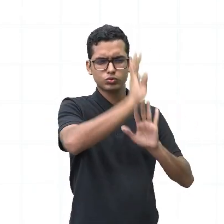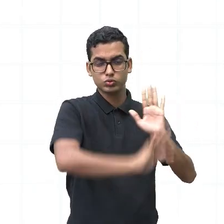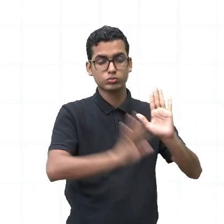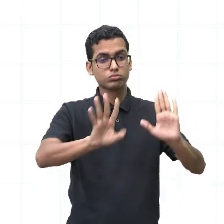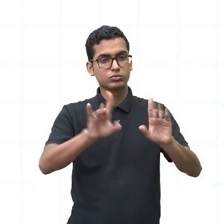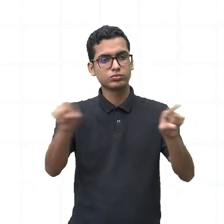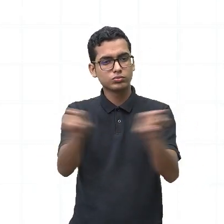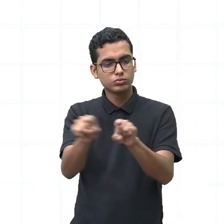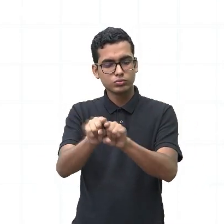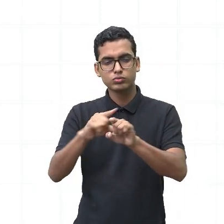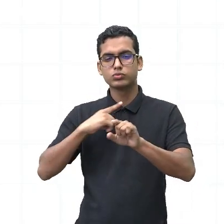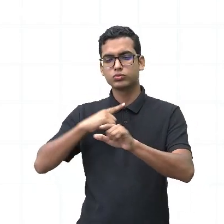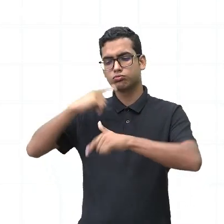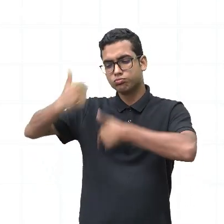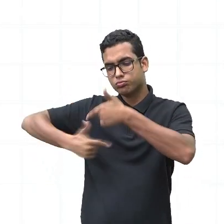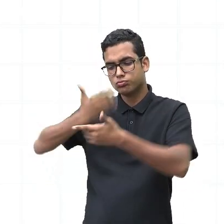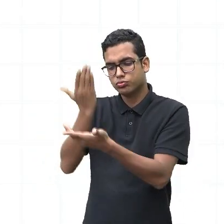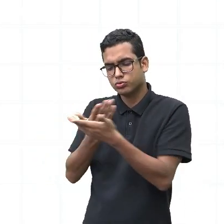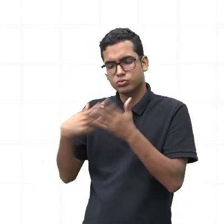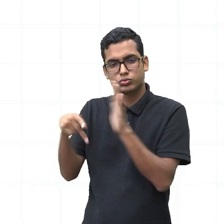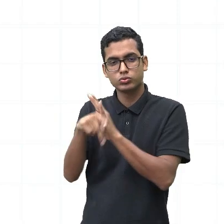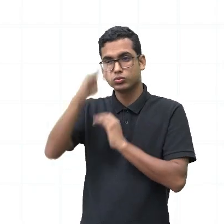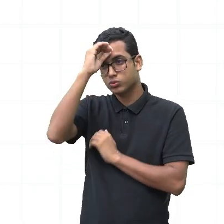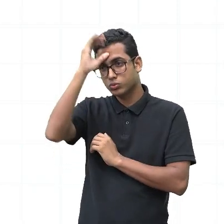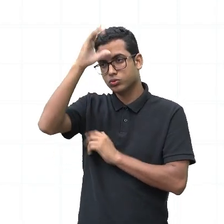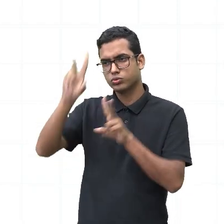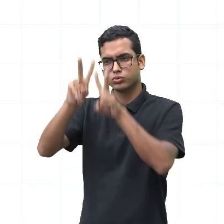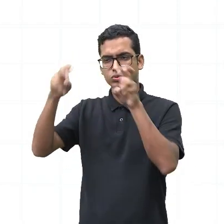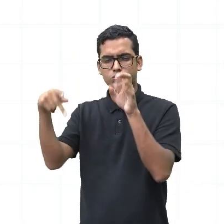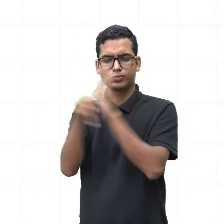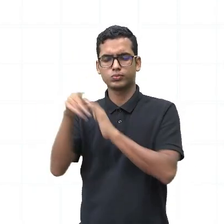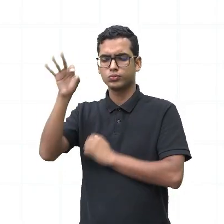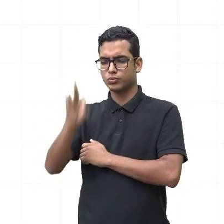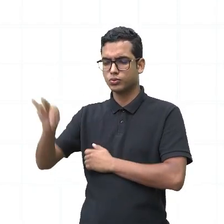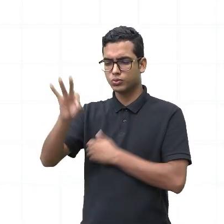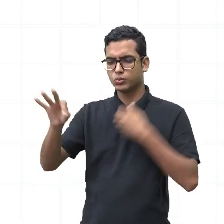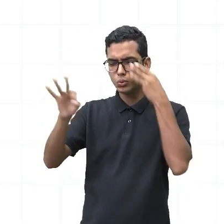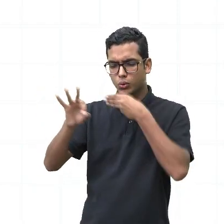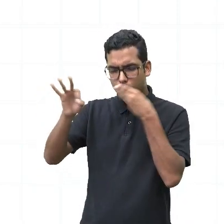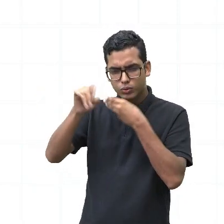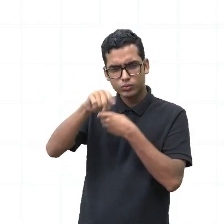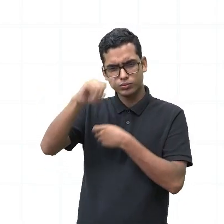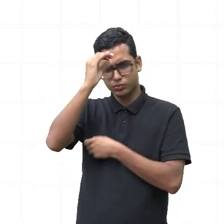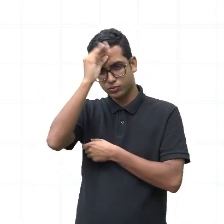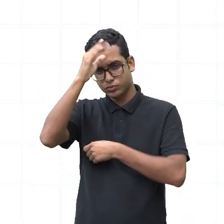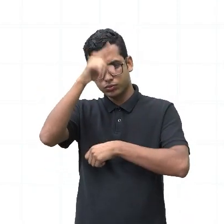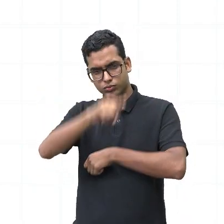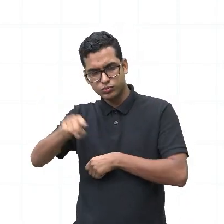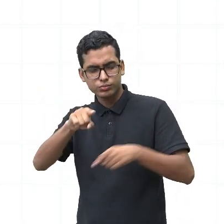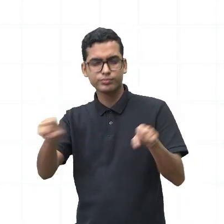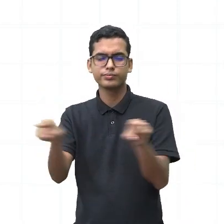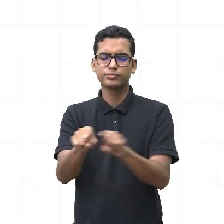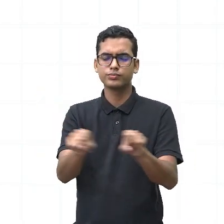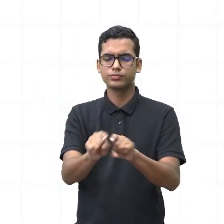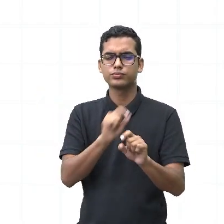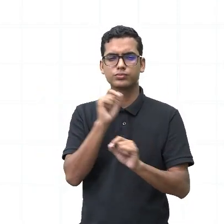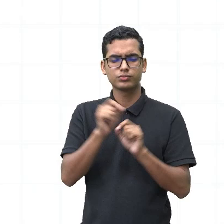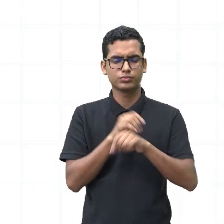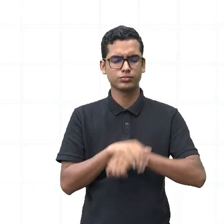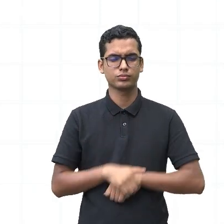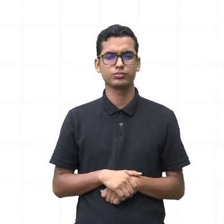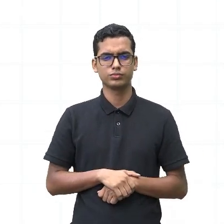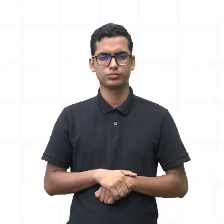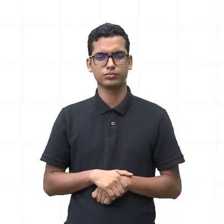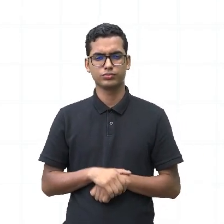o conhecimento de vocês sobre as abelhas, por exemplo. O que vocês já sabem sobre abelhas? Vocês têm que trabalhar também a questão